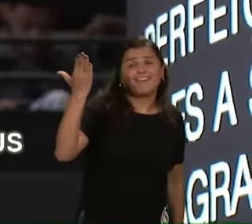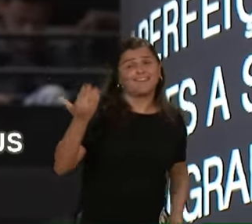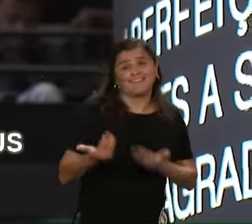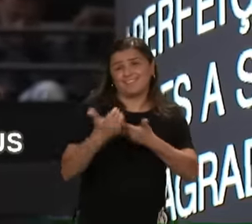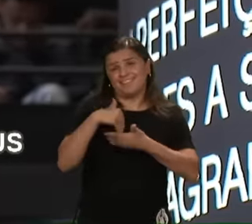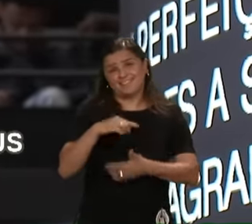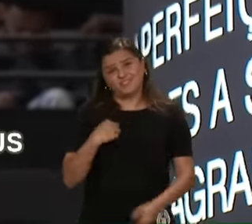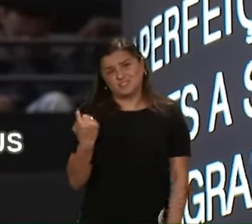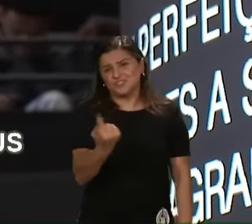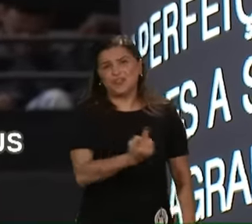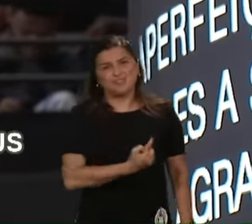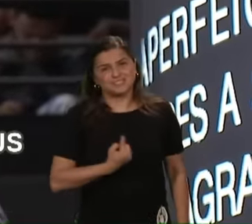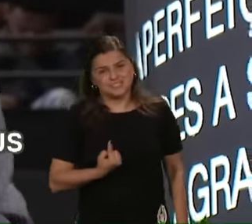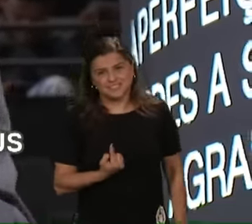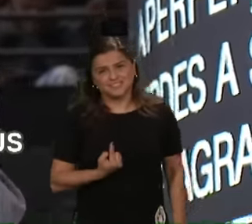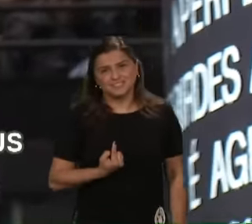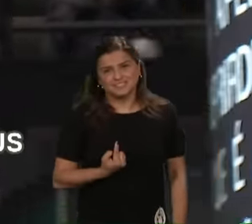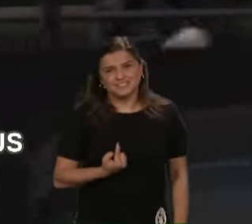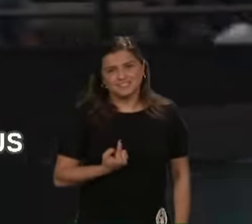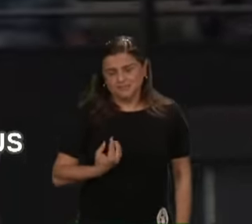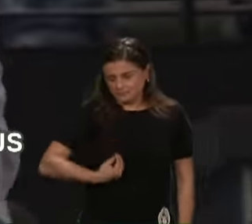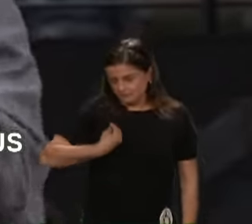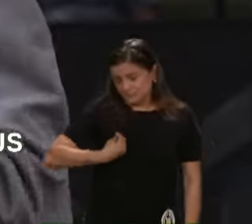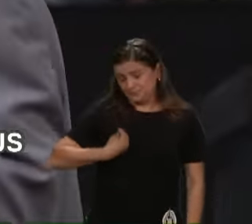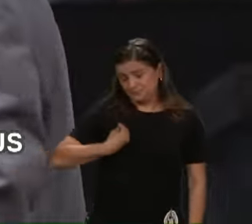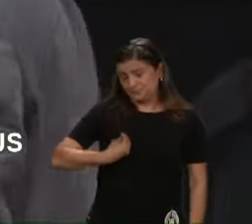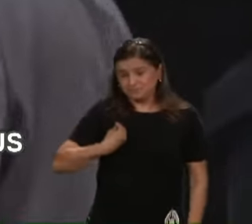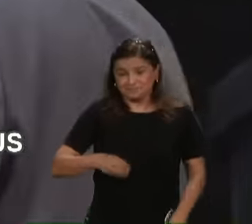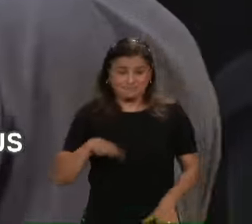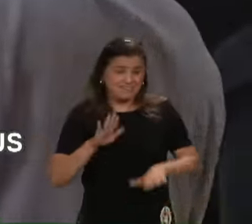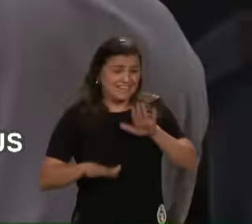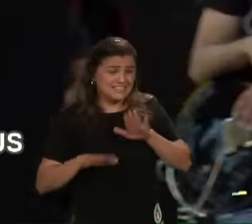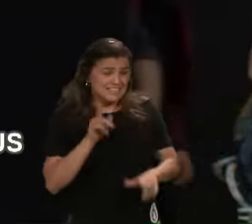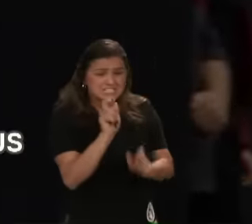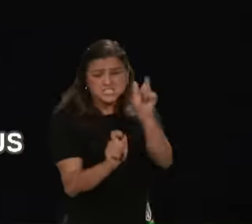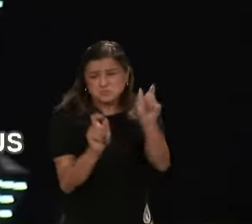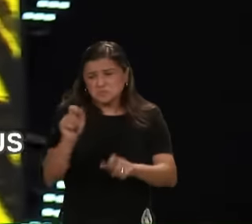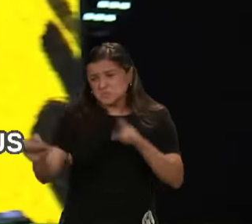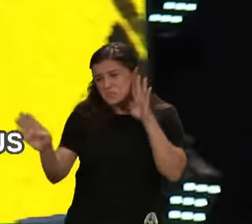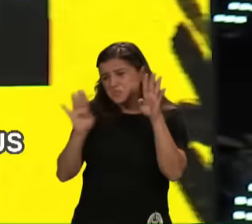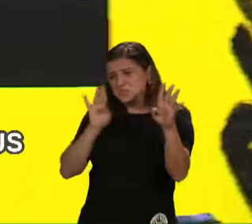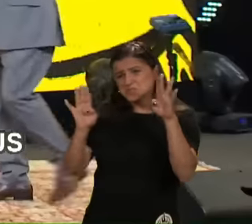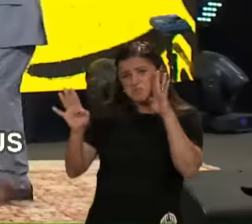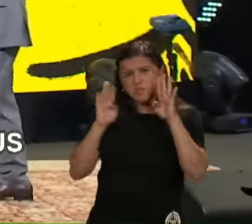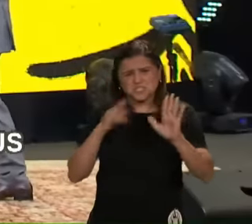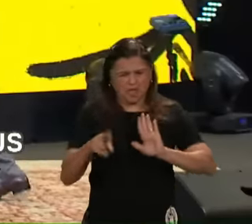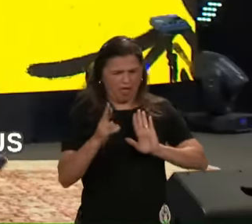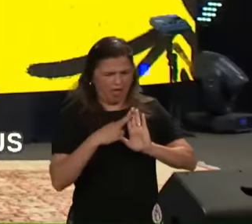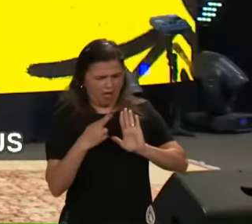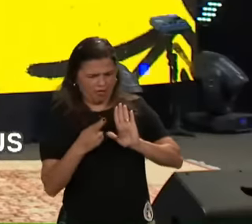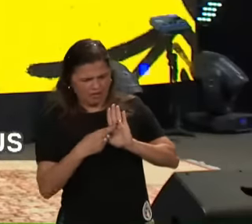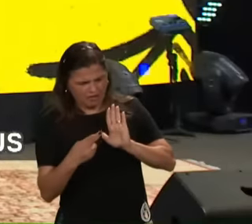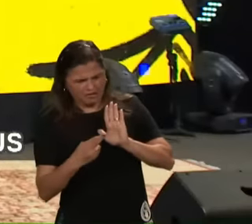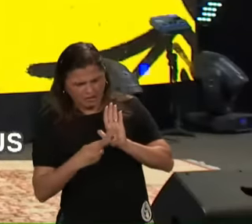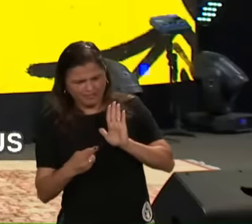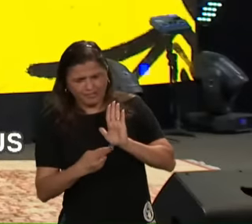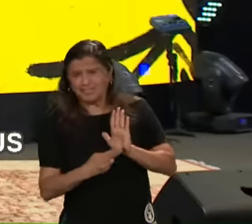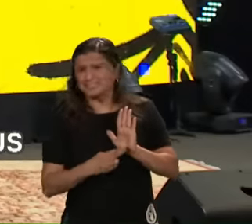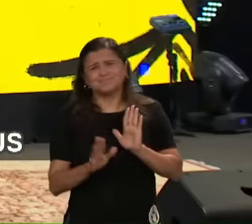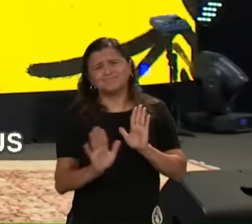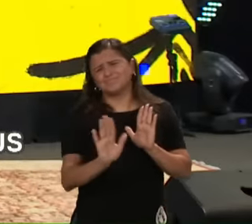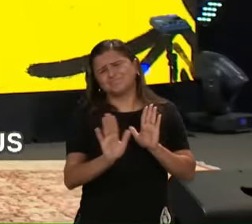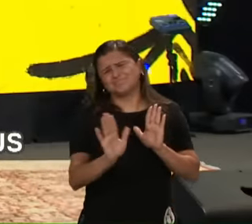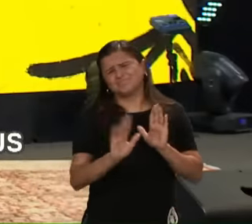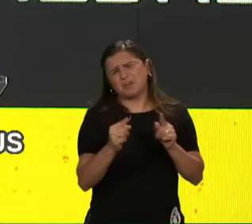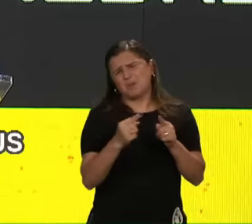nós. A nossa vida não é aquilo que muitas vezes as pessoas imaginam, só doutrinas e mais doutrinas que não tem nada a